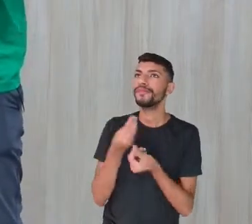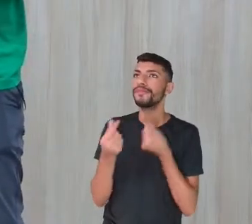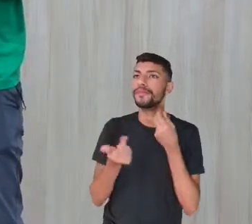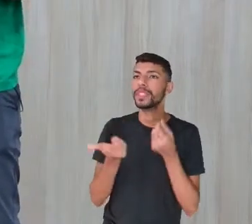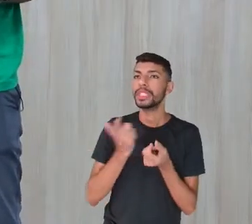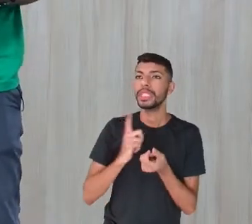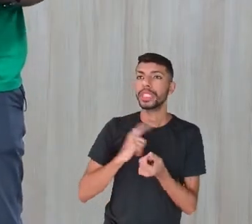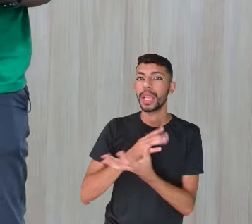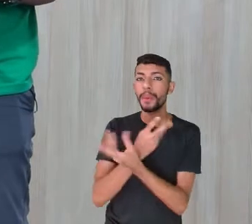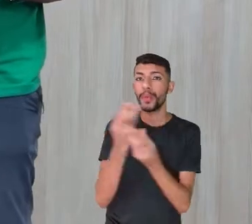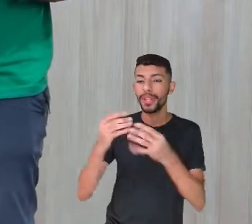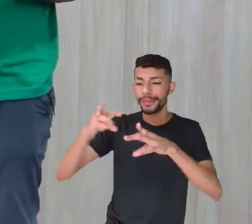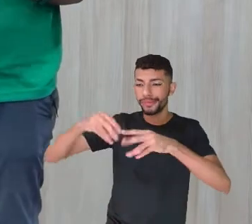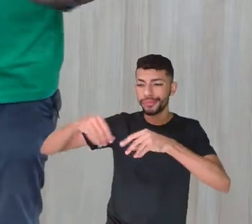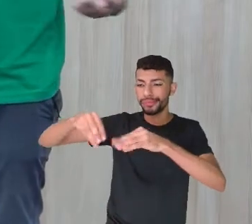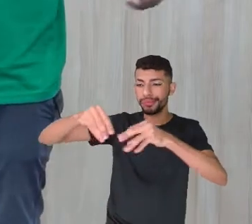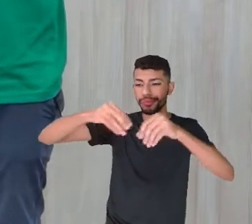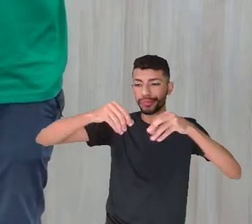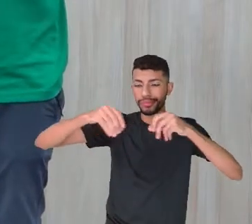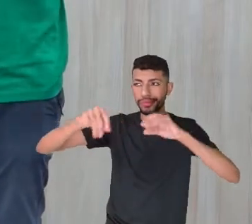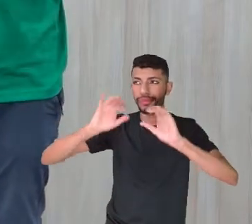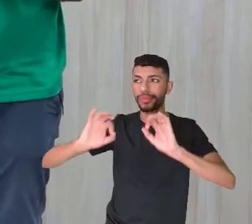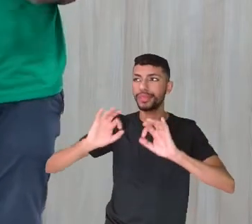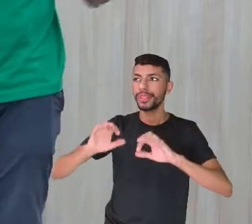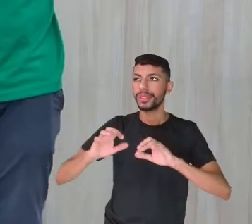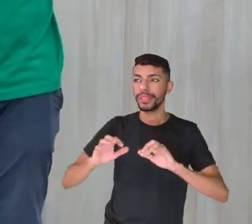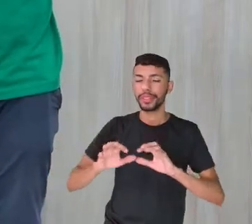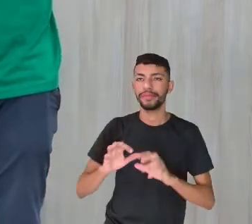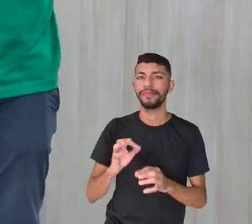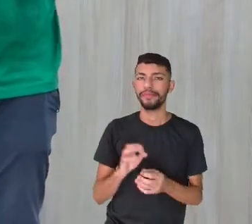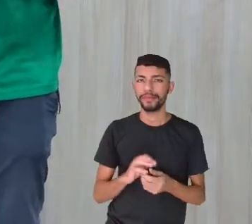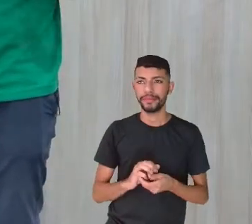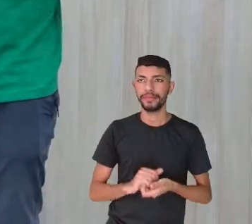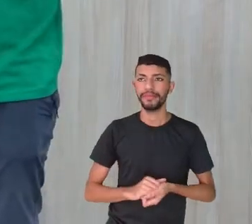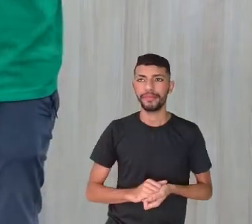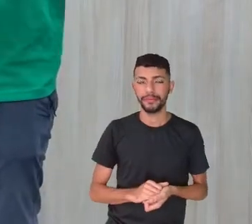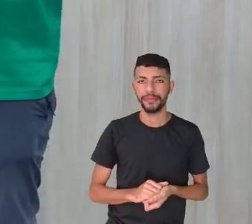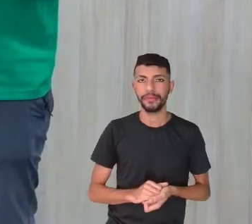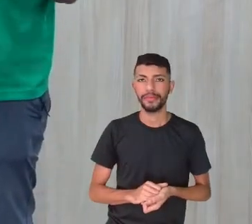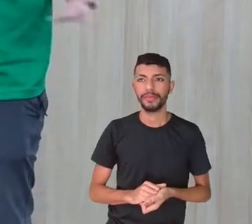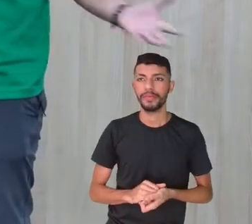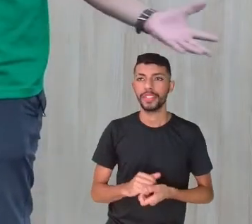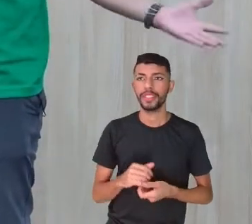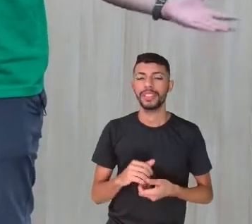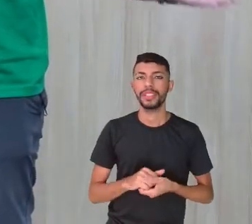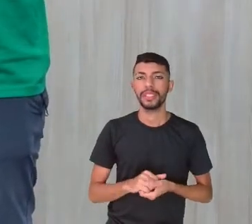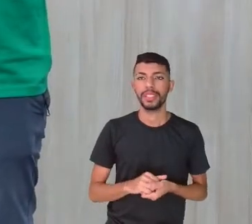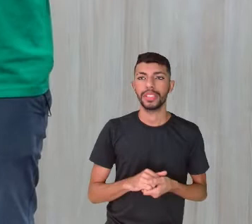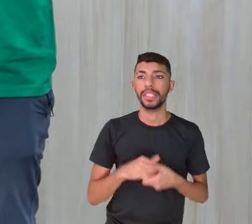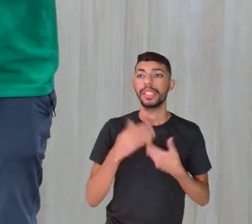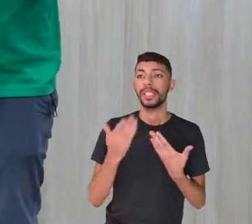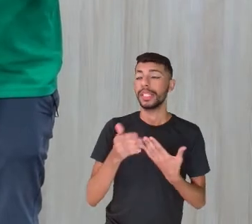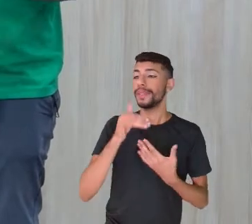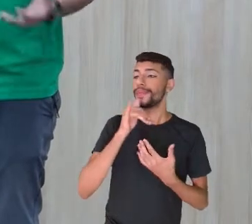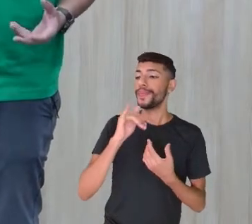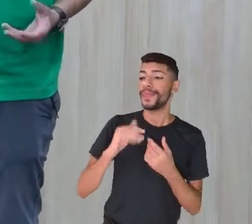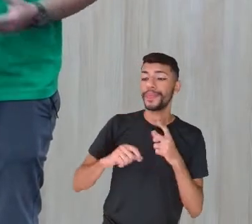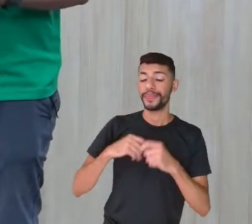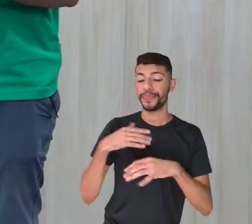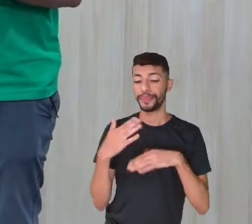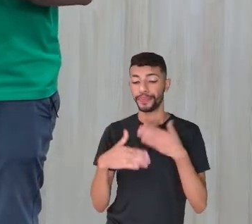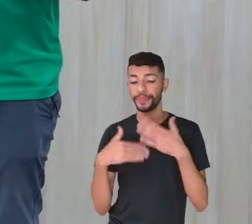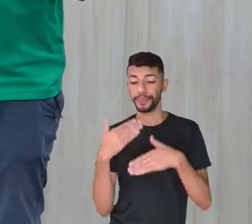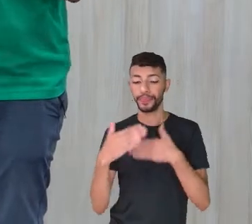carregada de sedimentos, tá? Retirada da mineração e vai ali retirando, aumentando,